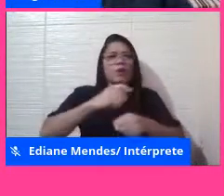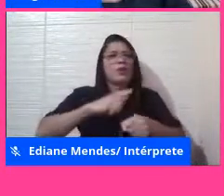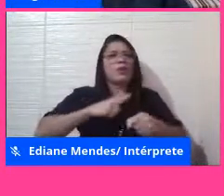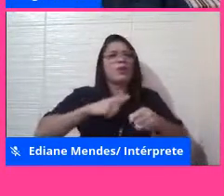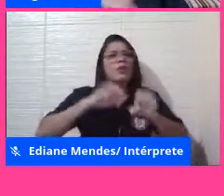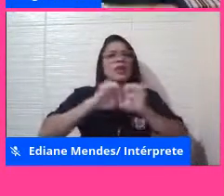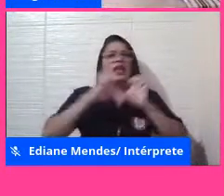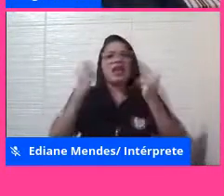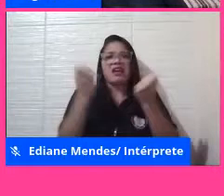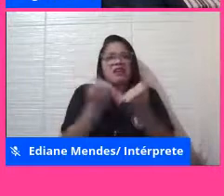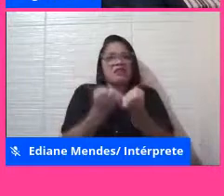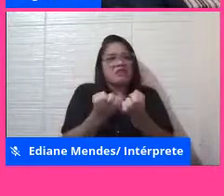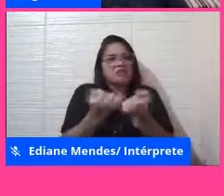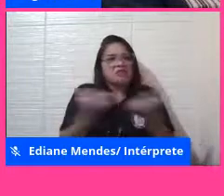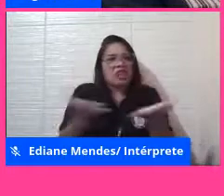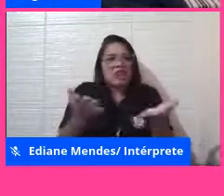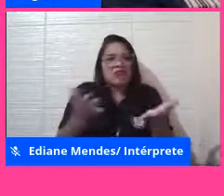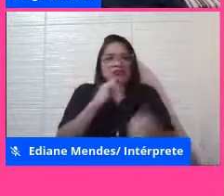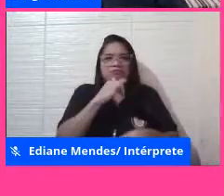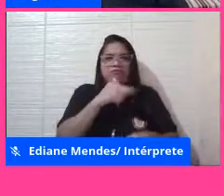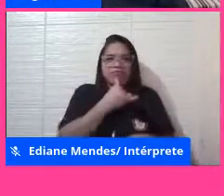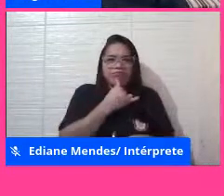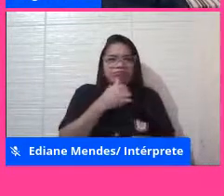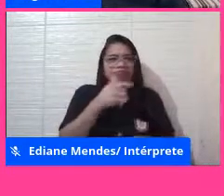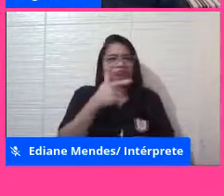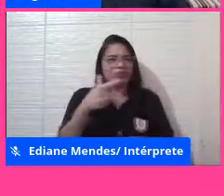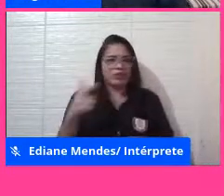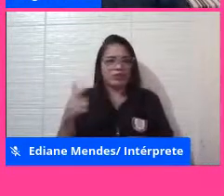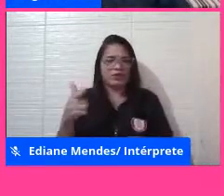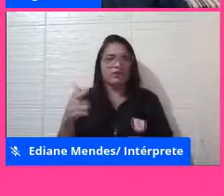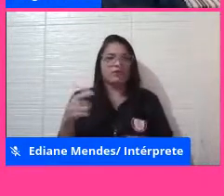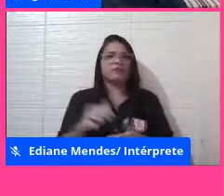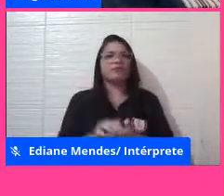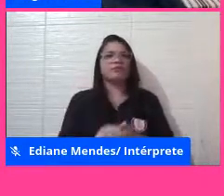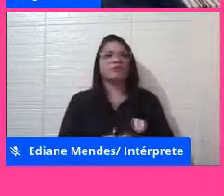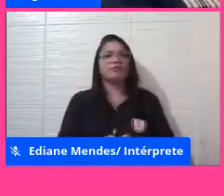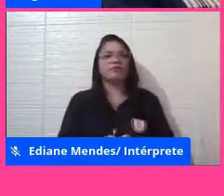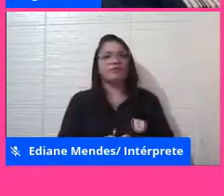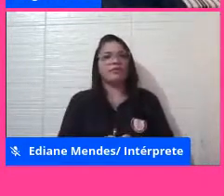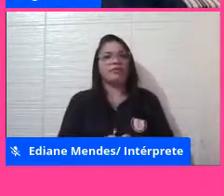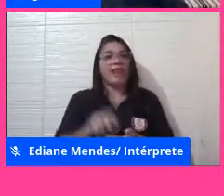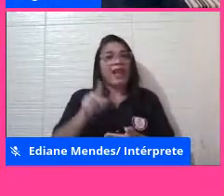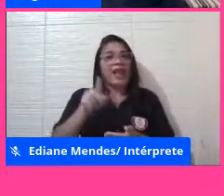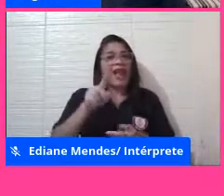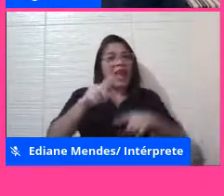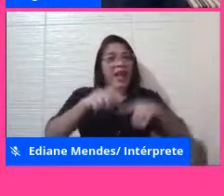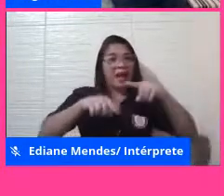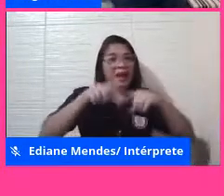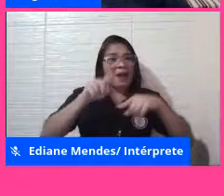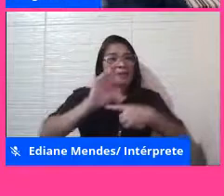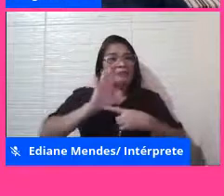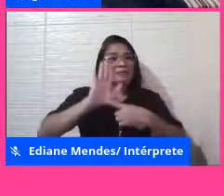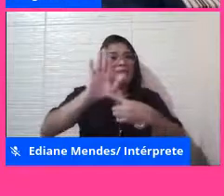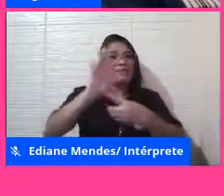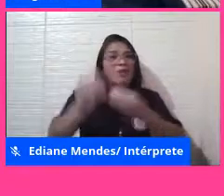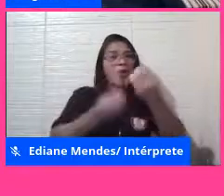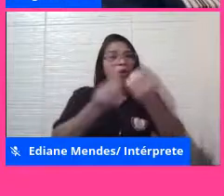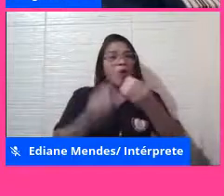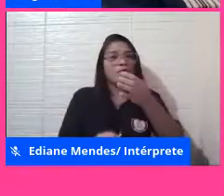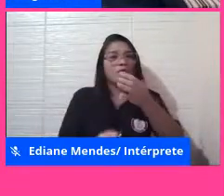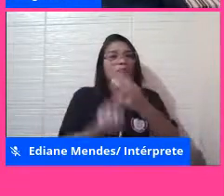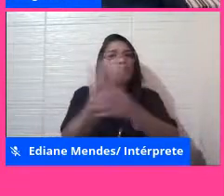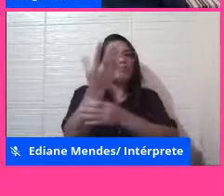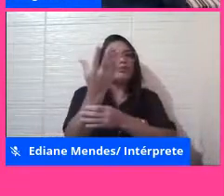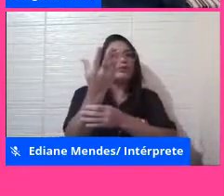São Paulo. E essa peça daqui, ela é um grande exemplo de como tu pode criar protótipo utilizando impressão